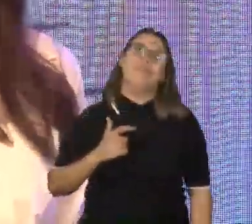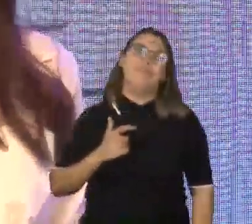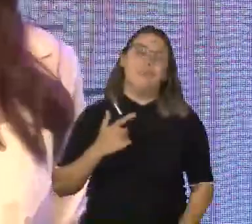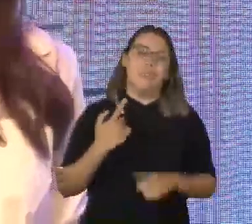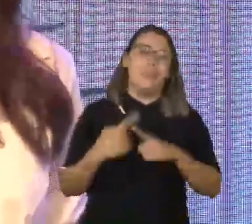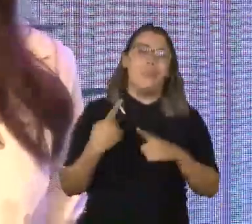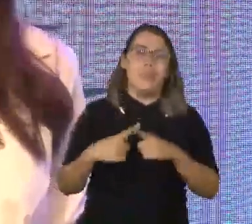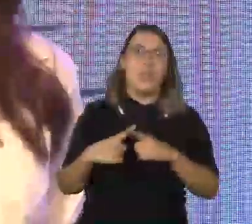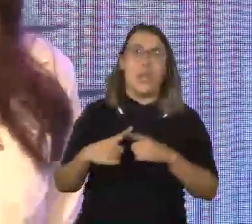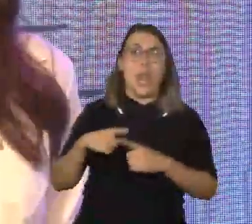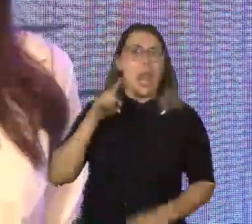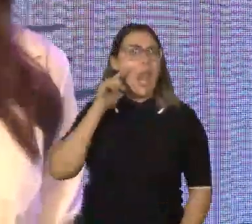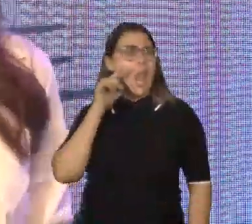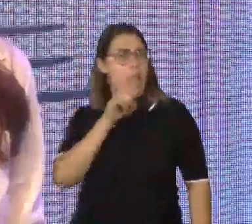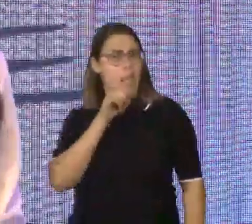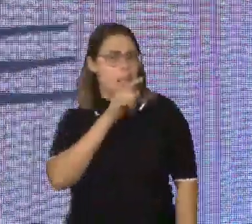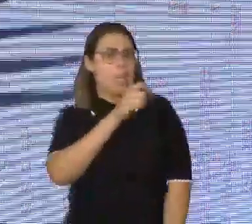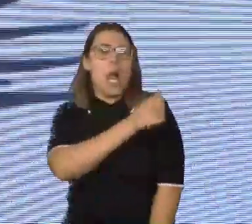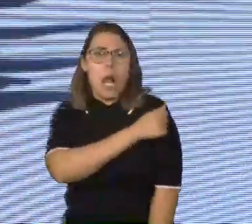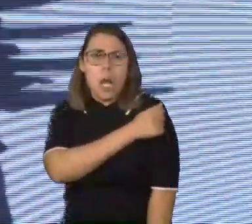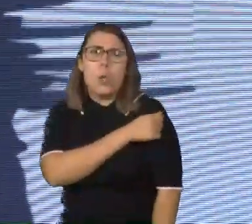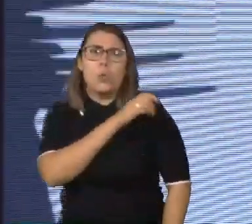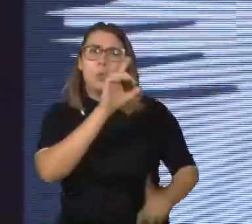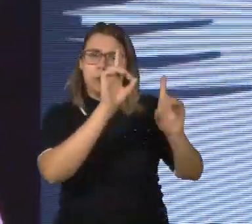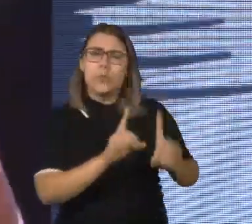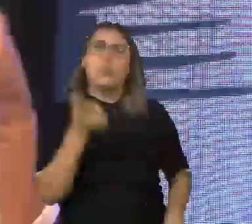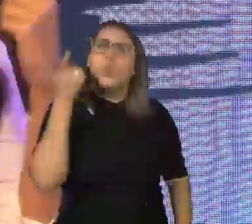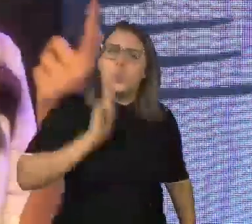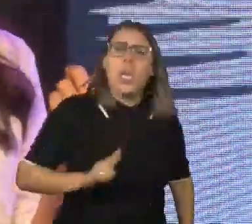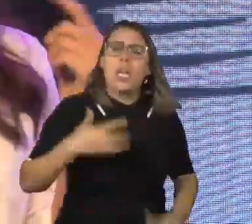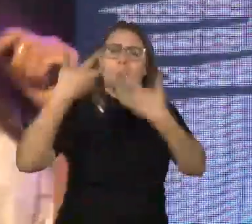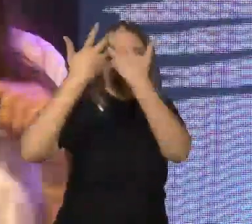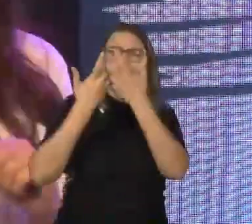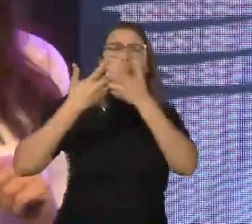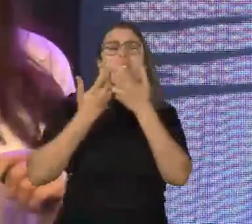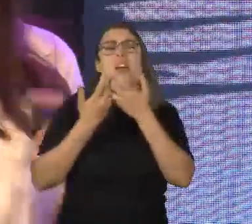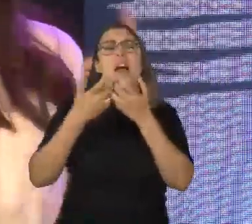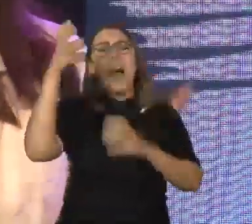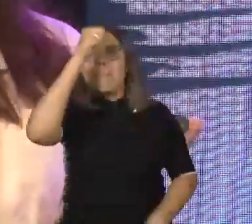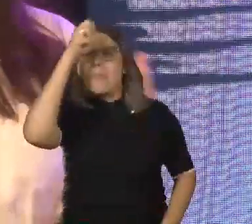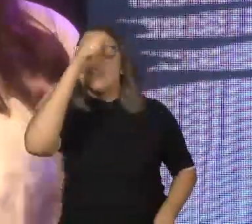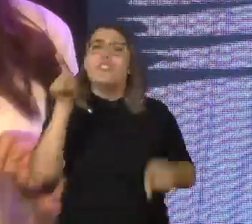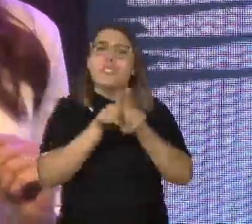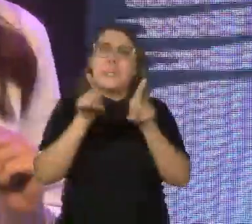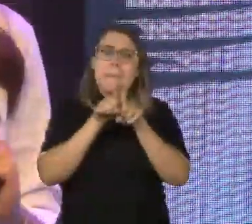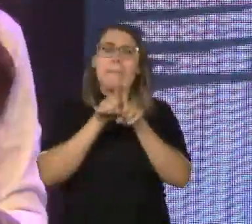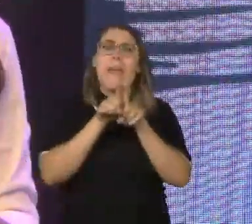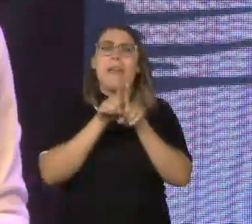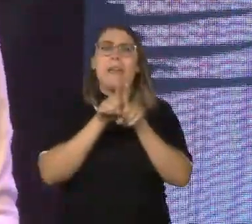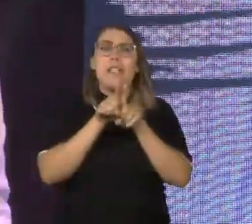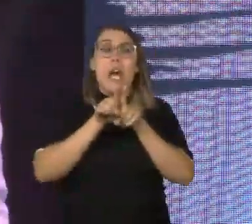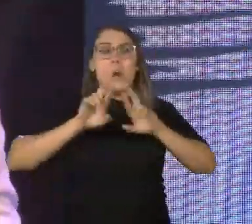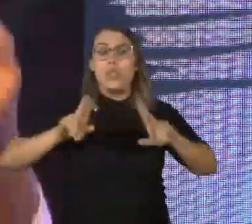cérebro delas, sim, aprendem, sim, eles conseguem, eles fazem sinapses e conexões de uma maneira diferente.